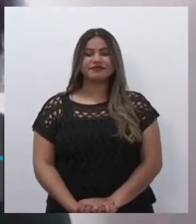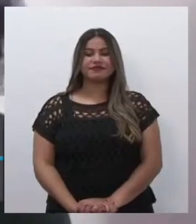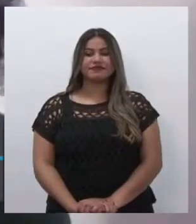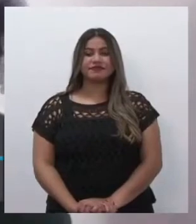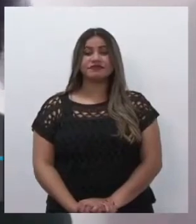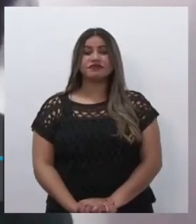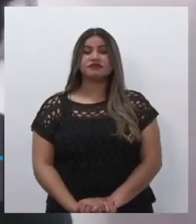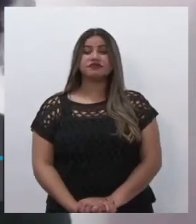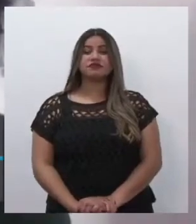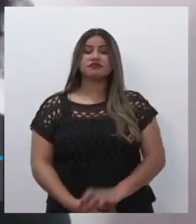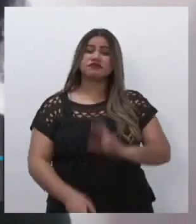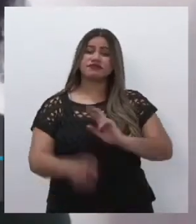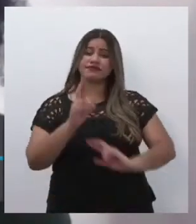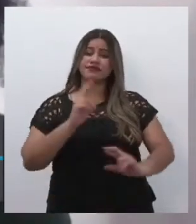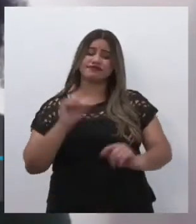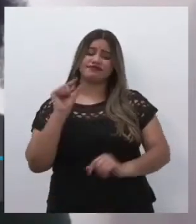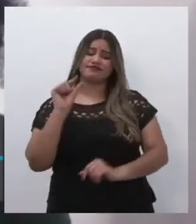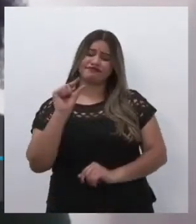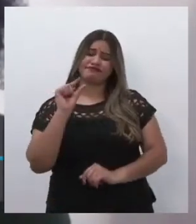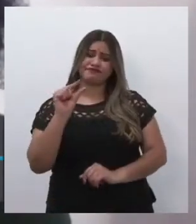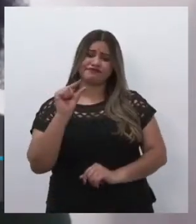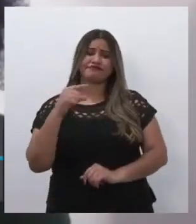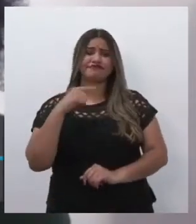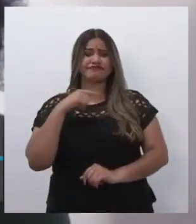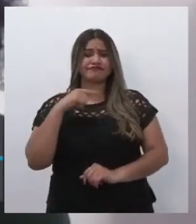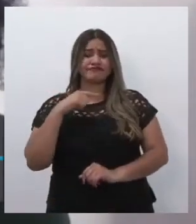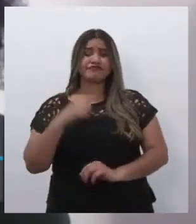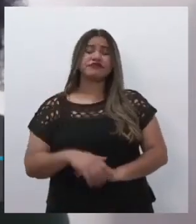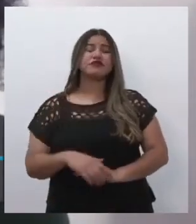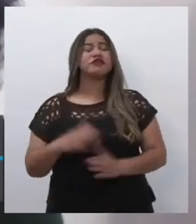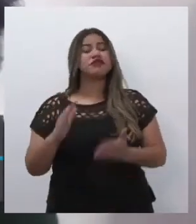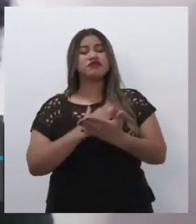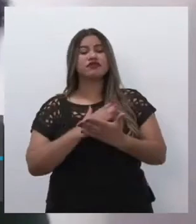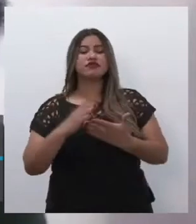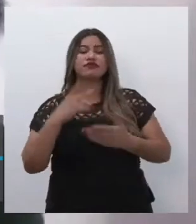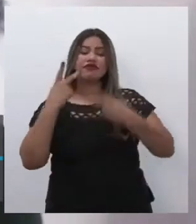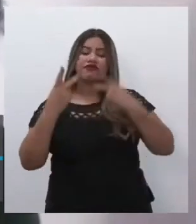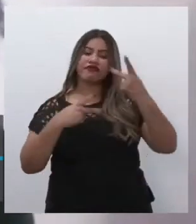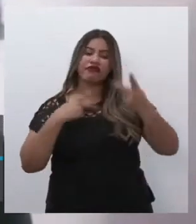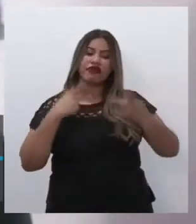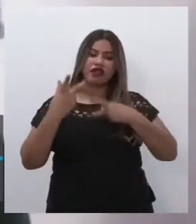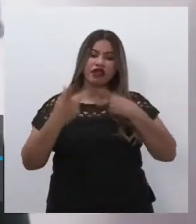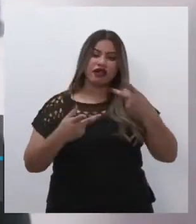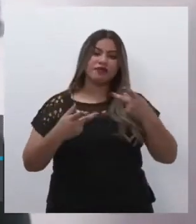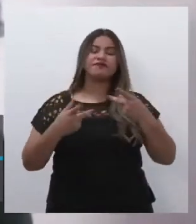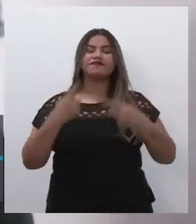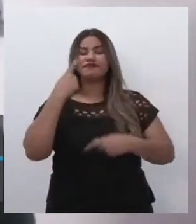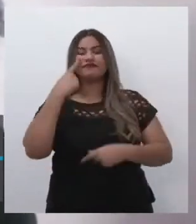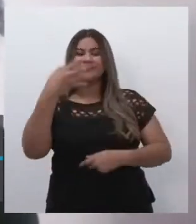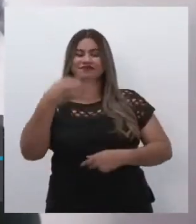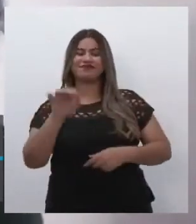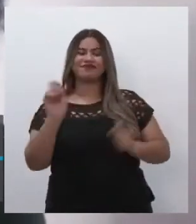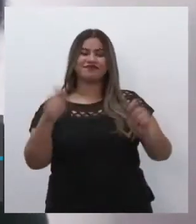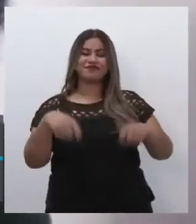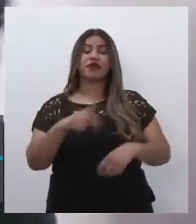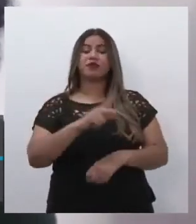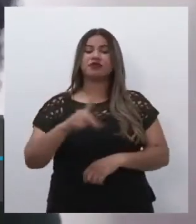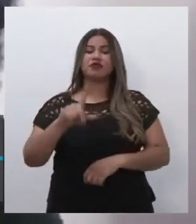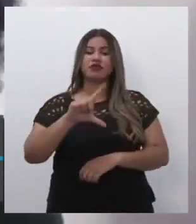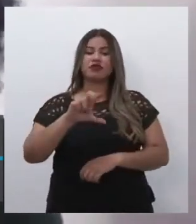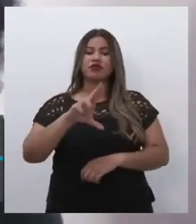Nós tivemos poucas contribuições agora, mas vamos falar aí algumas coisas. Vamos ver se está tudo certo aqui. Ó. A professora Lúcia